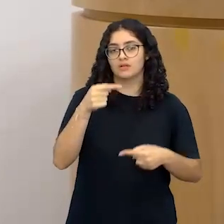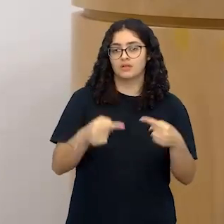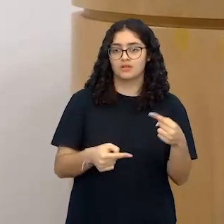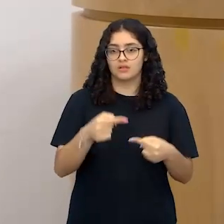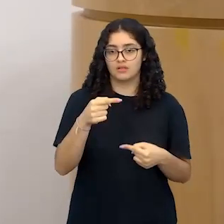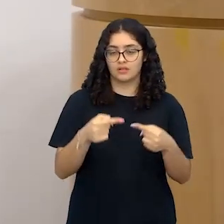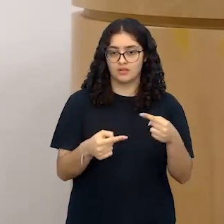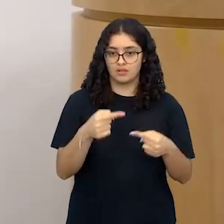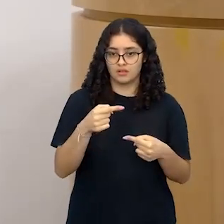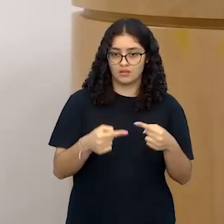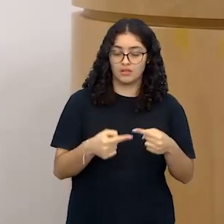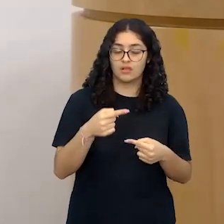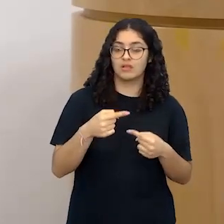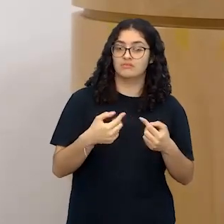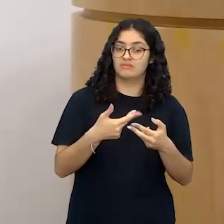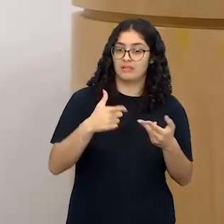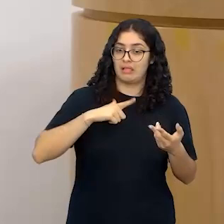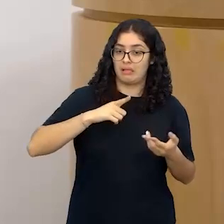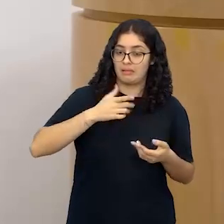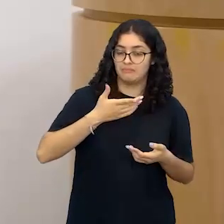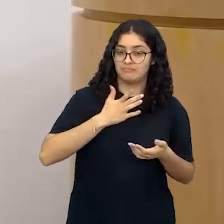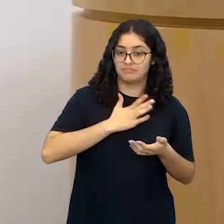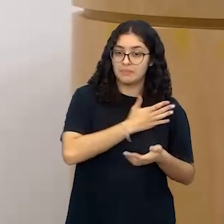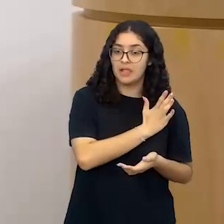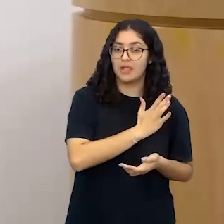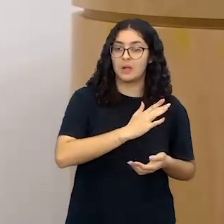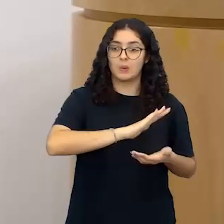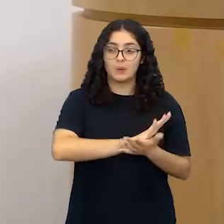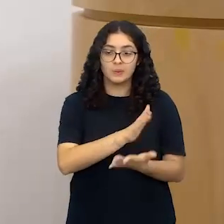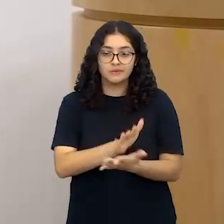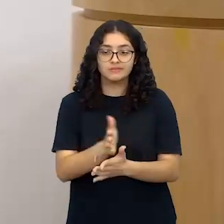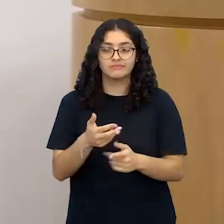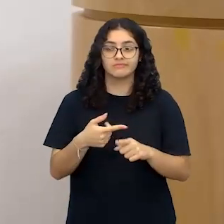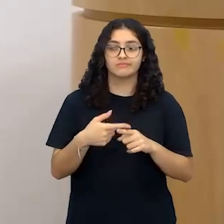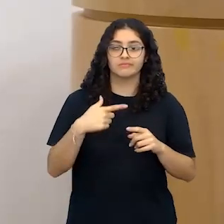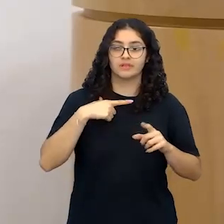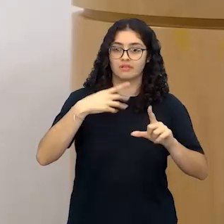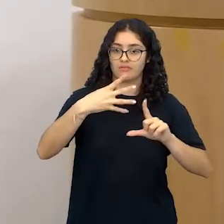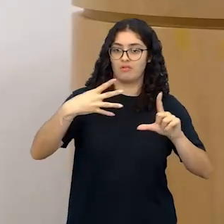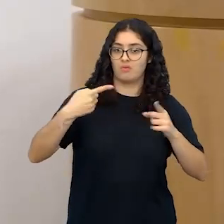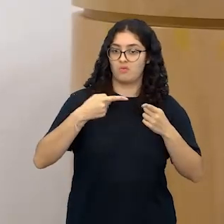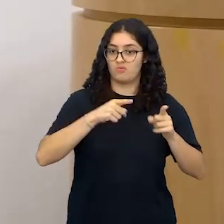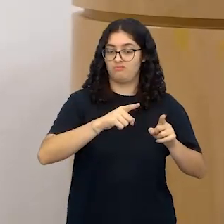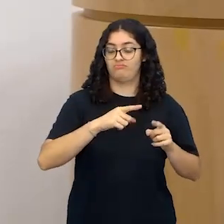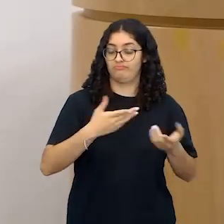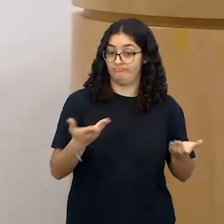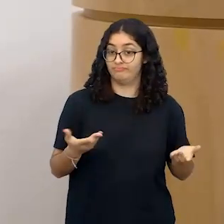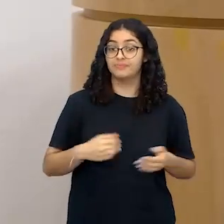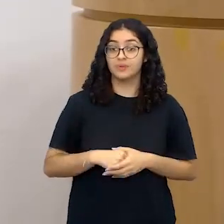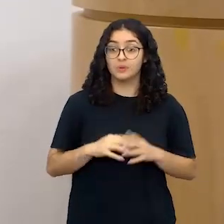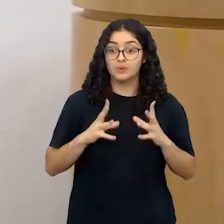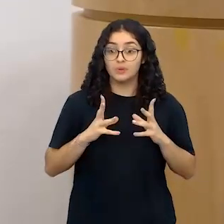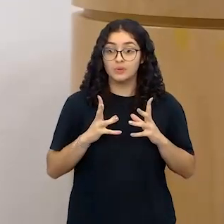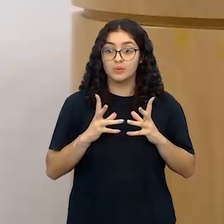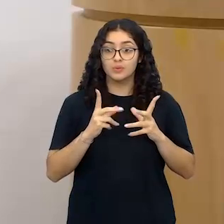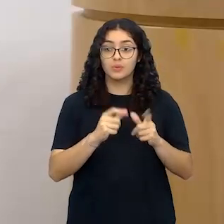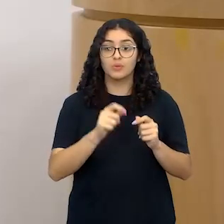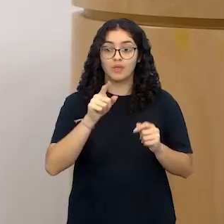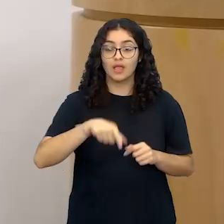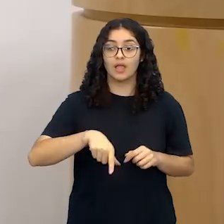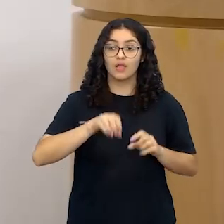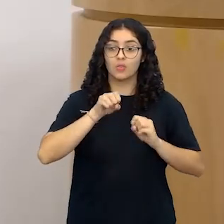a discriminação, preconceito, contra a homofobia, enfim, tudo isso também faz parte da